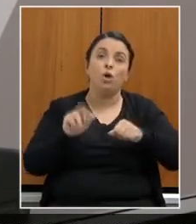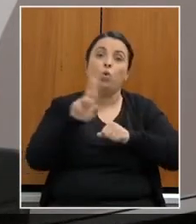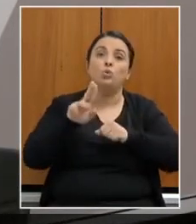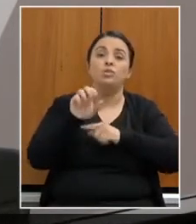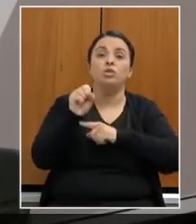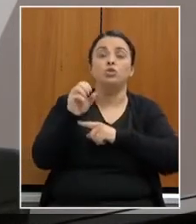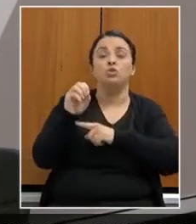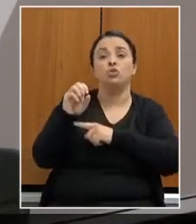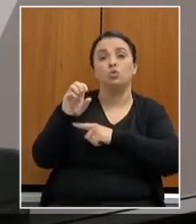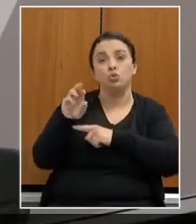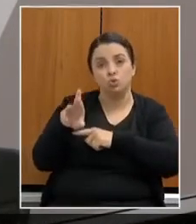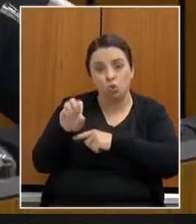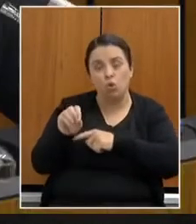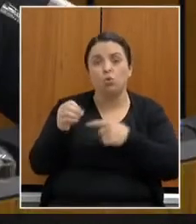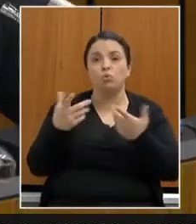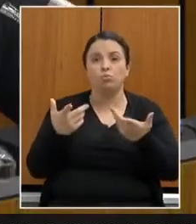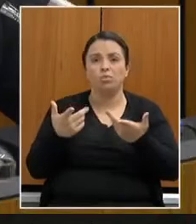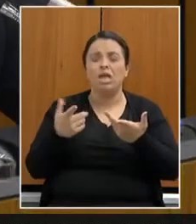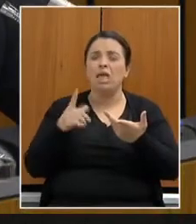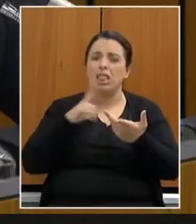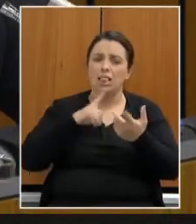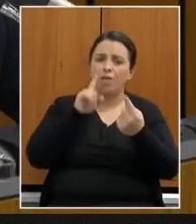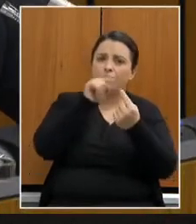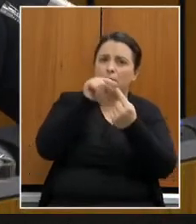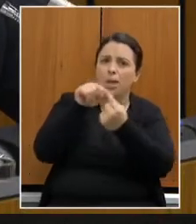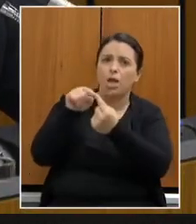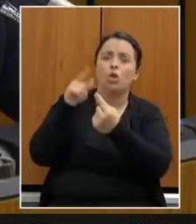chegou-se as metas alcançadas mas de repente